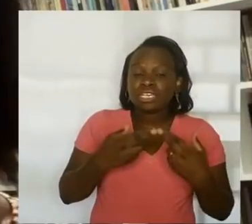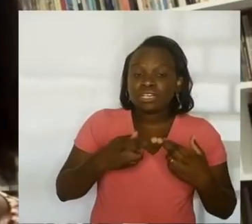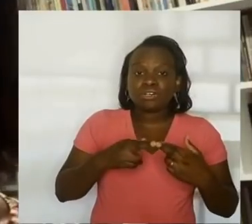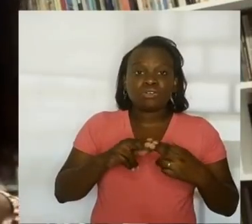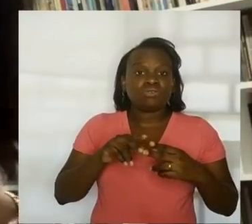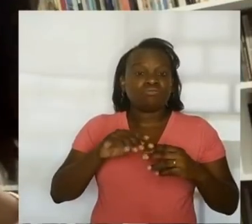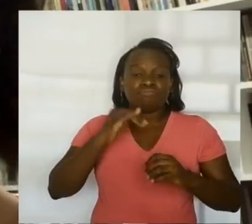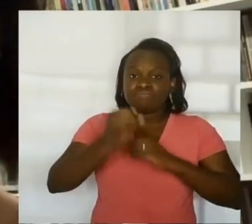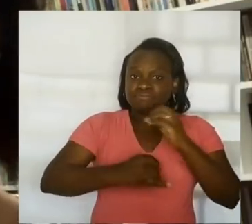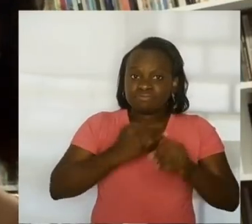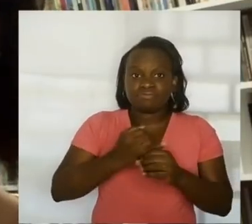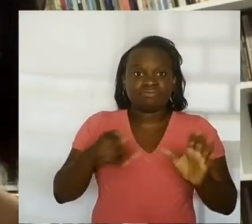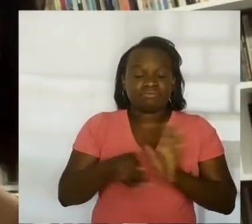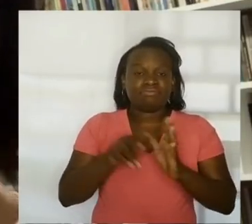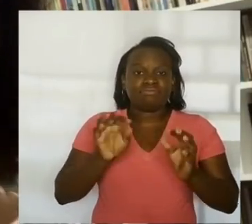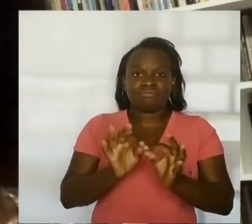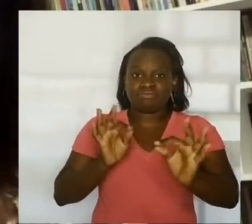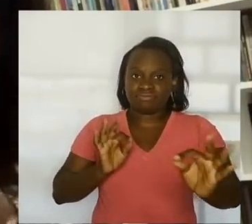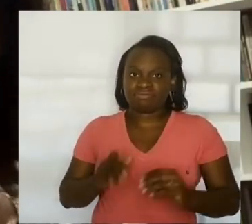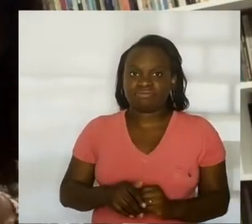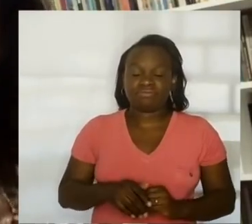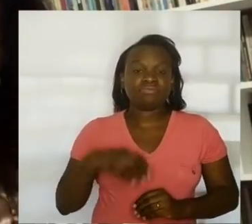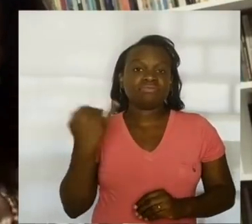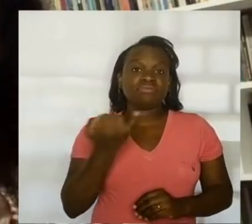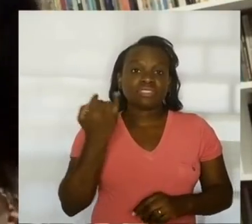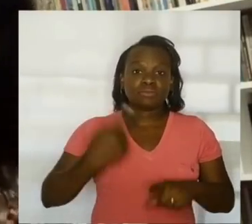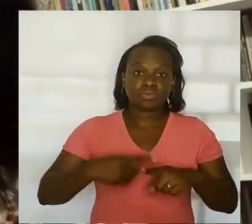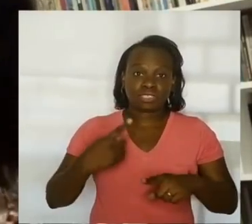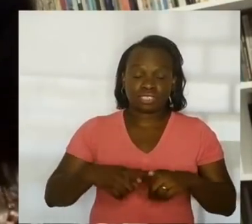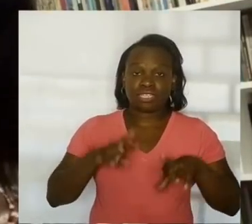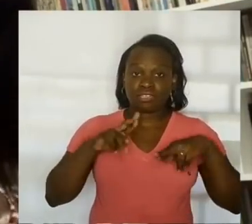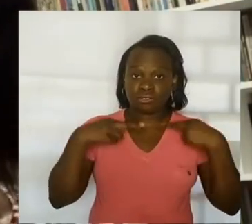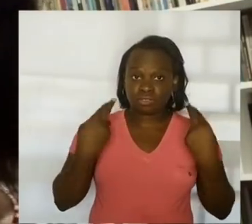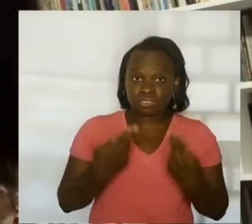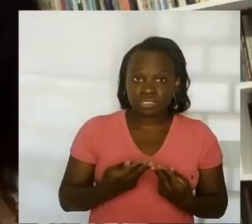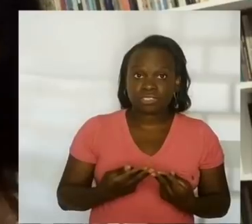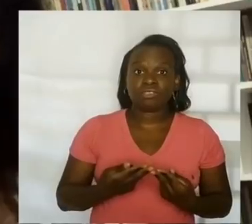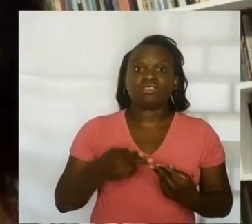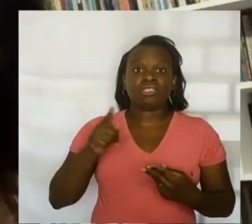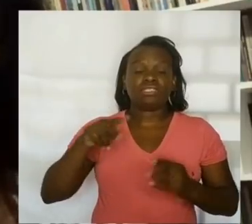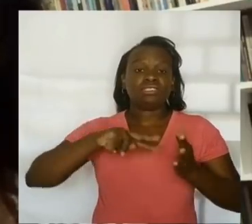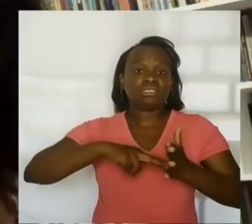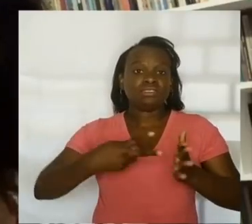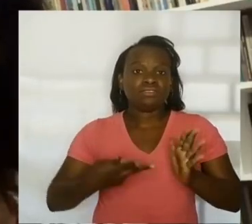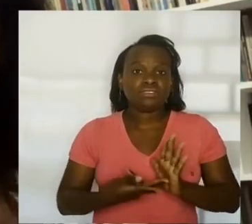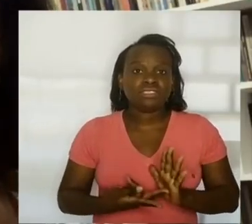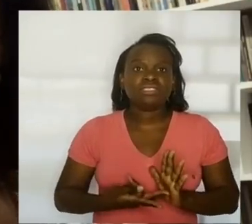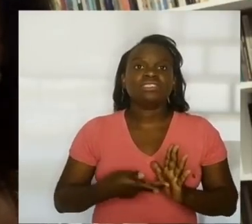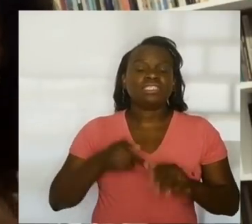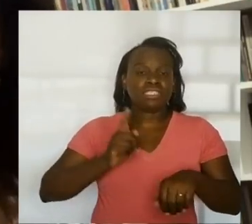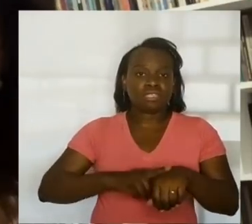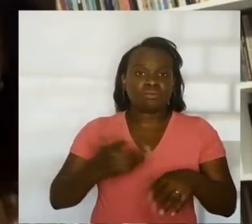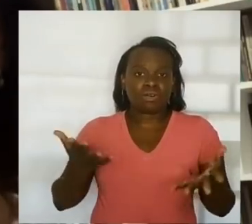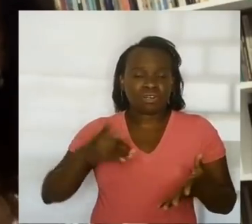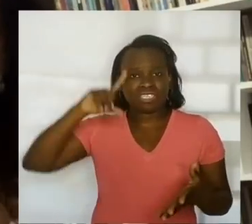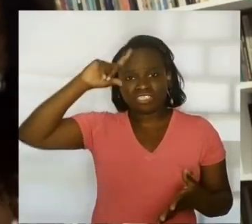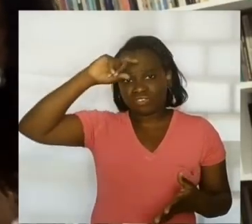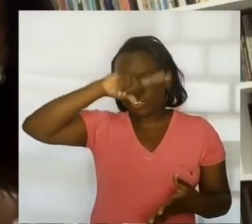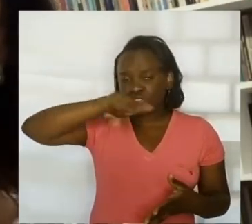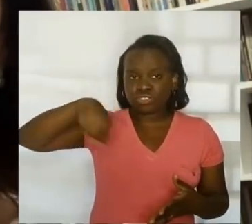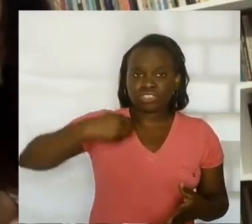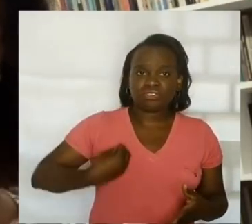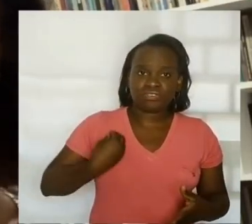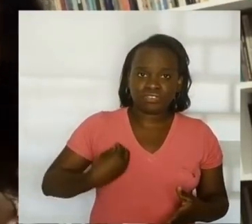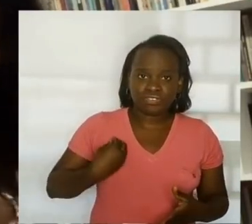reunião totalmente online. Importante porque essa reunião tem um significado nesse momento crítico